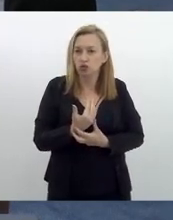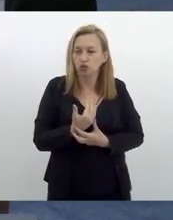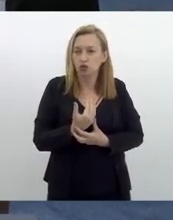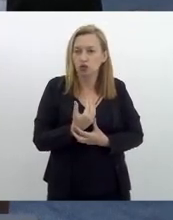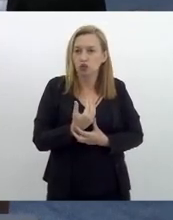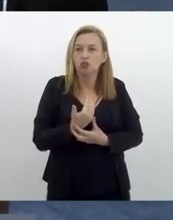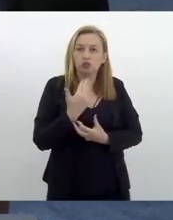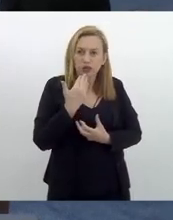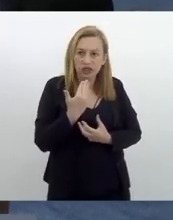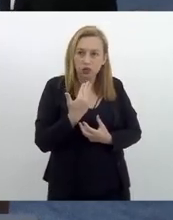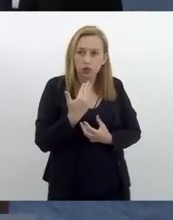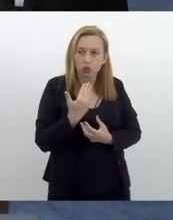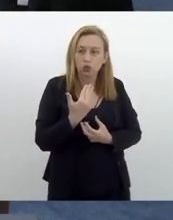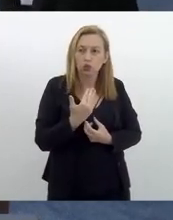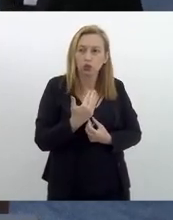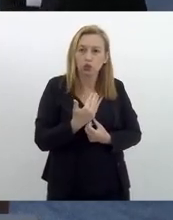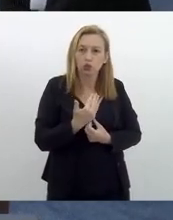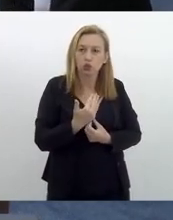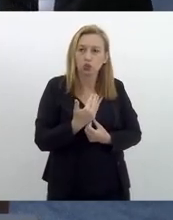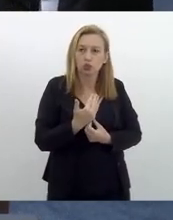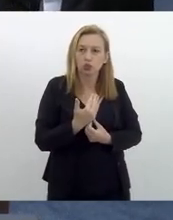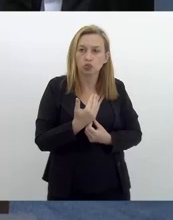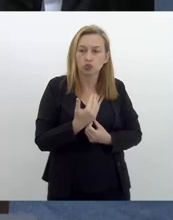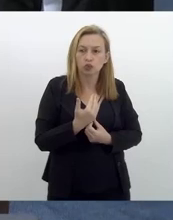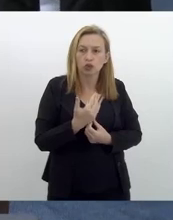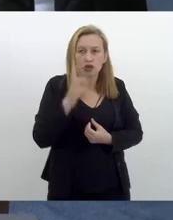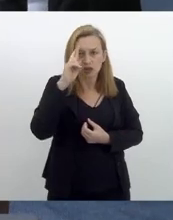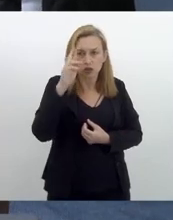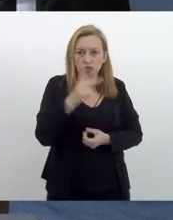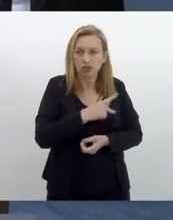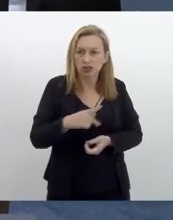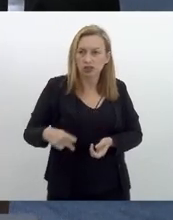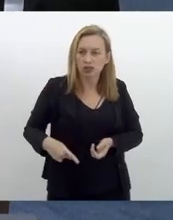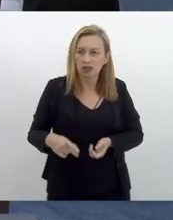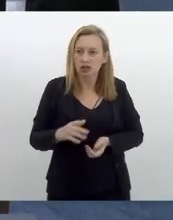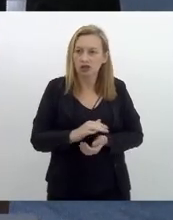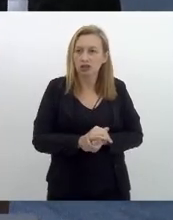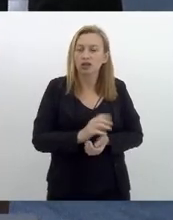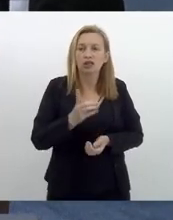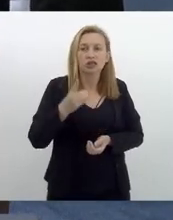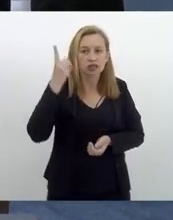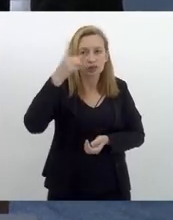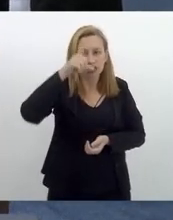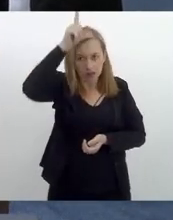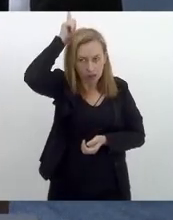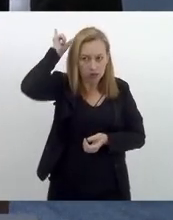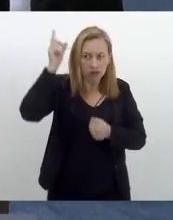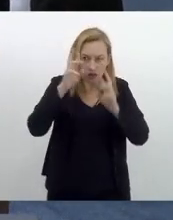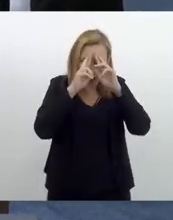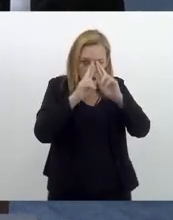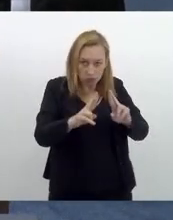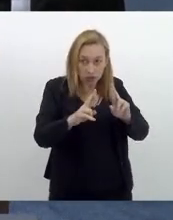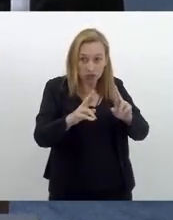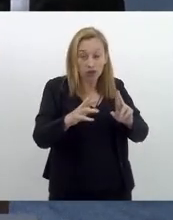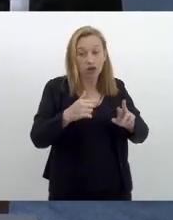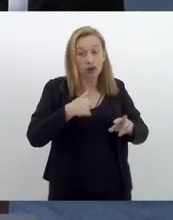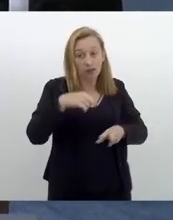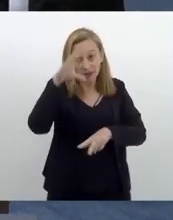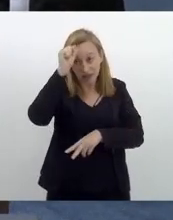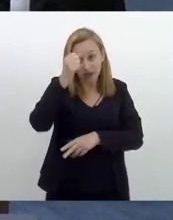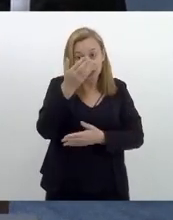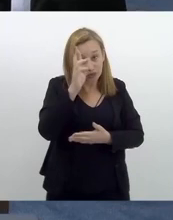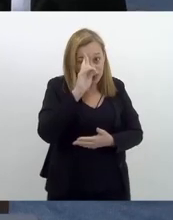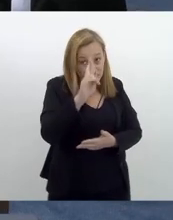Queria sugerir. Senhor presidente. Deputado Luiz, com todo o respeito, eu aprendi com a vossa excelência. Deputado Márcio.